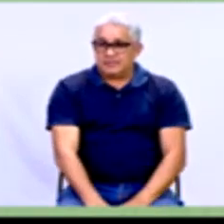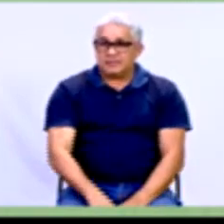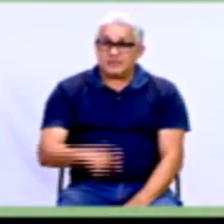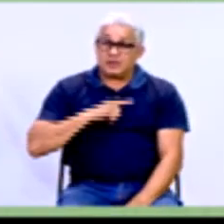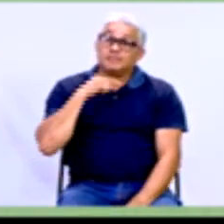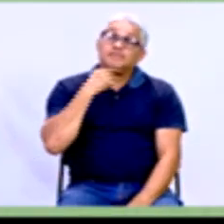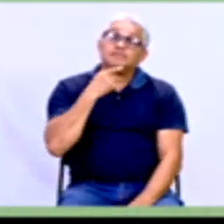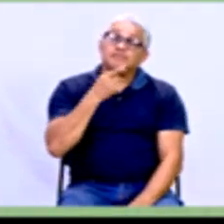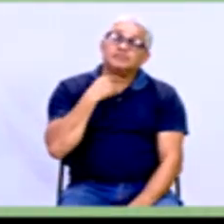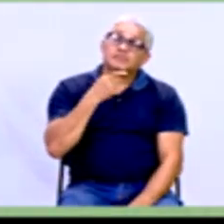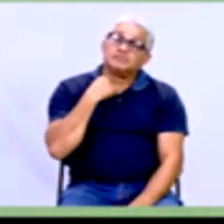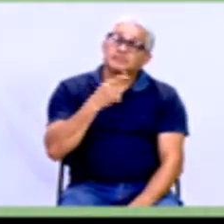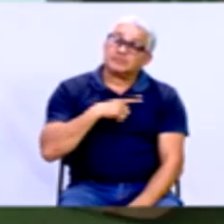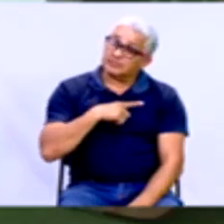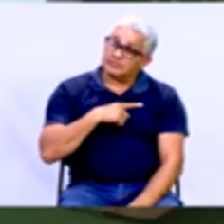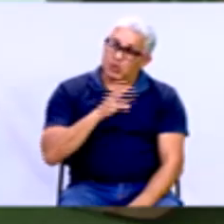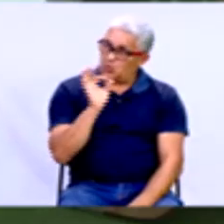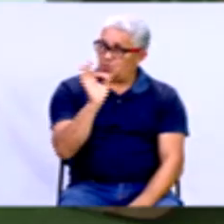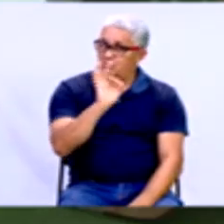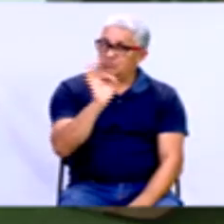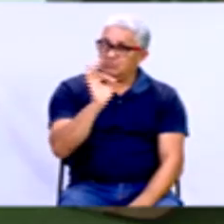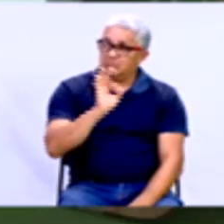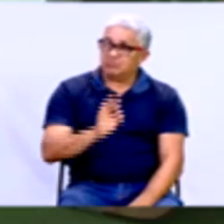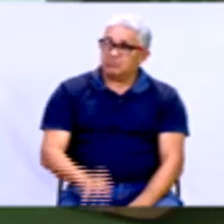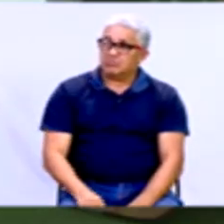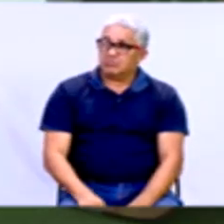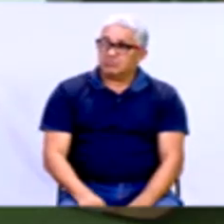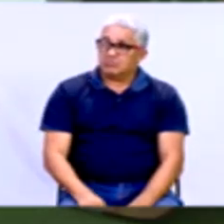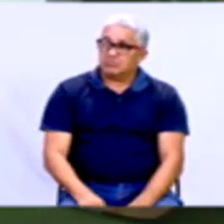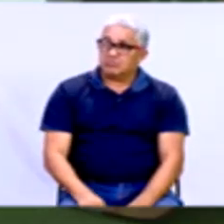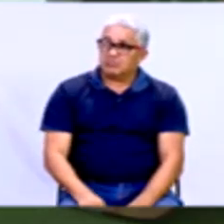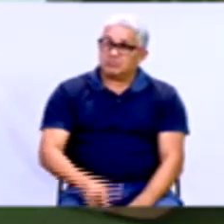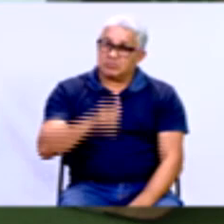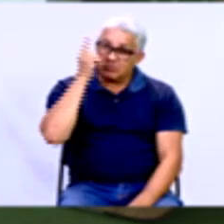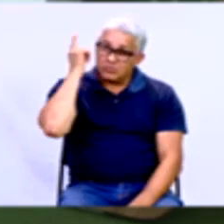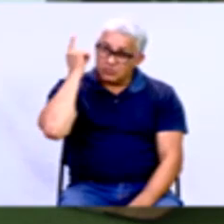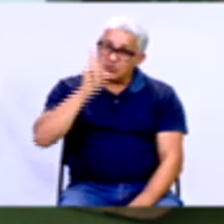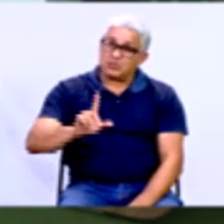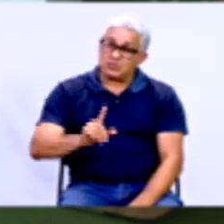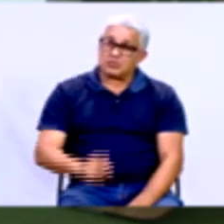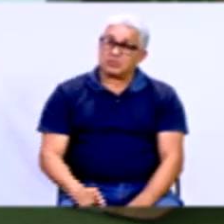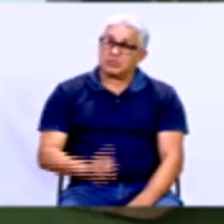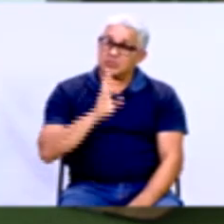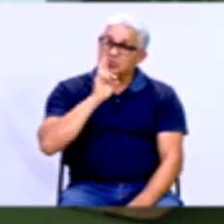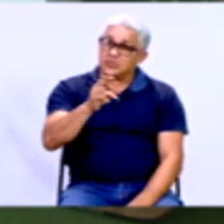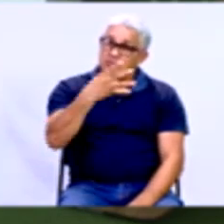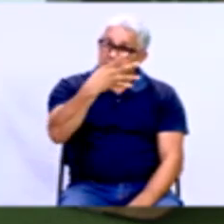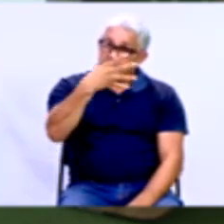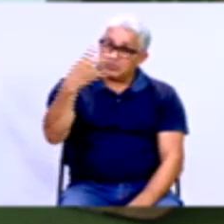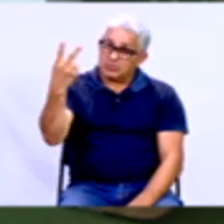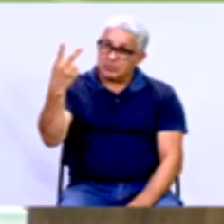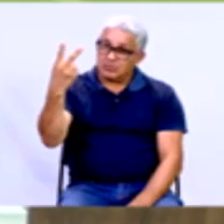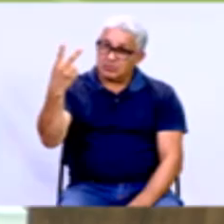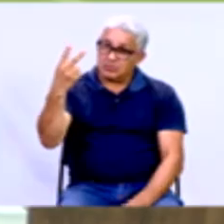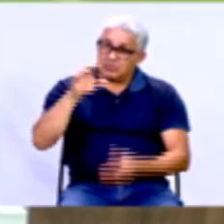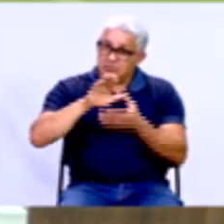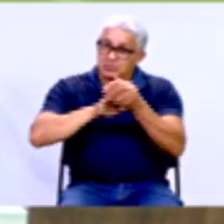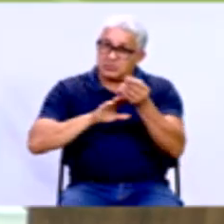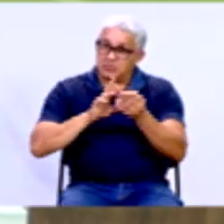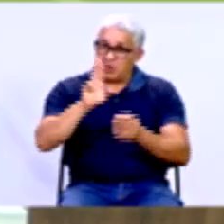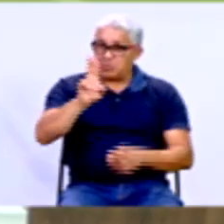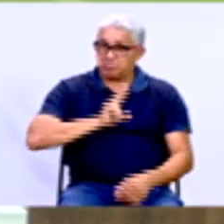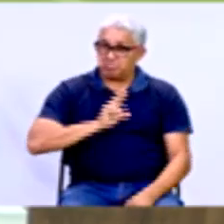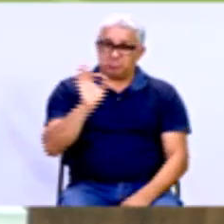alguma dúvida em relação a essa questão? Não. Alguém chegou à resposta de 42 sapatos? Não houve nenhum